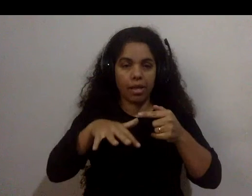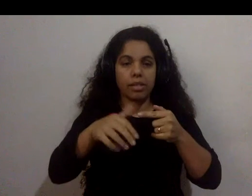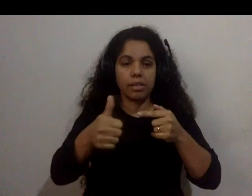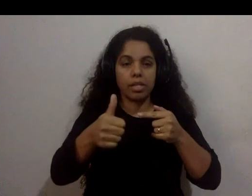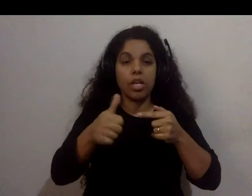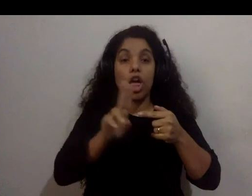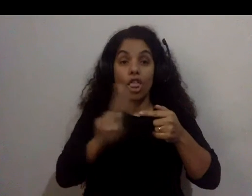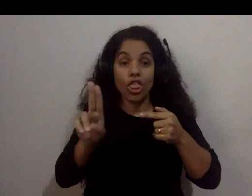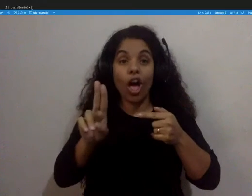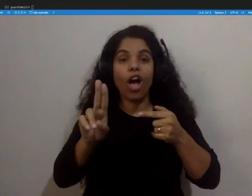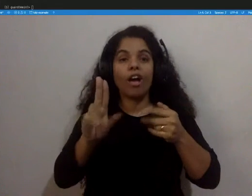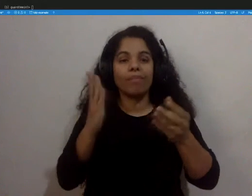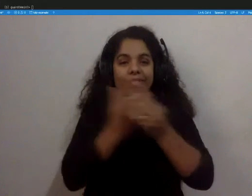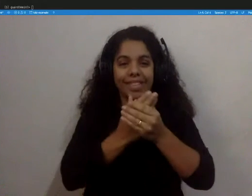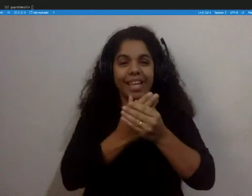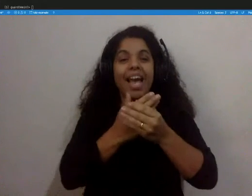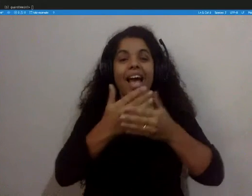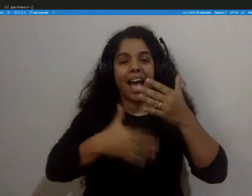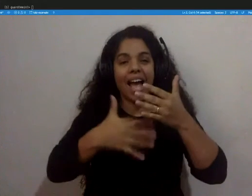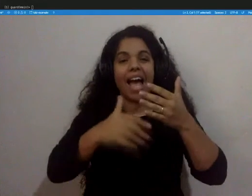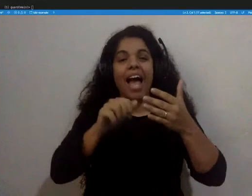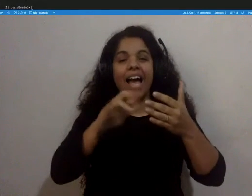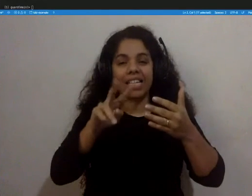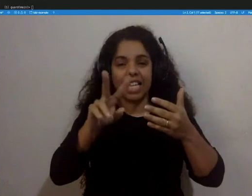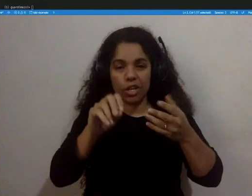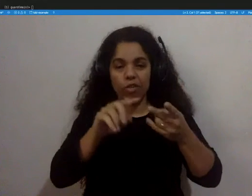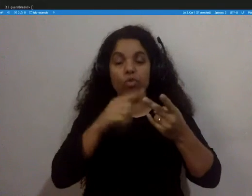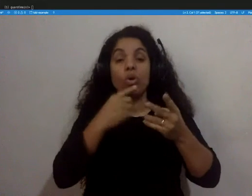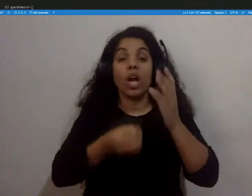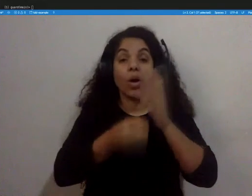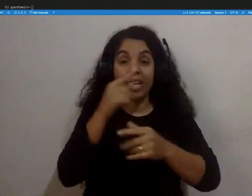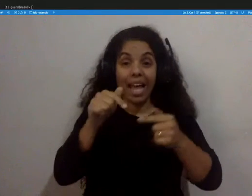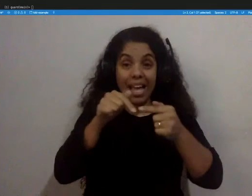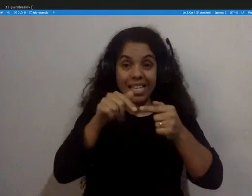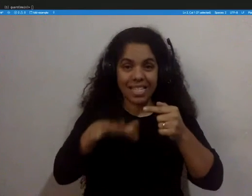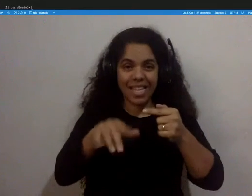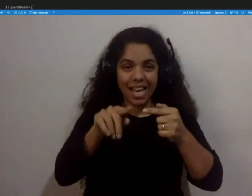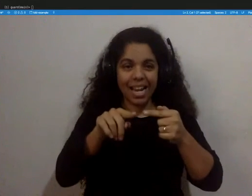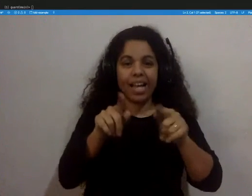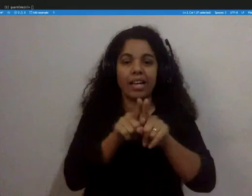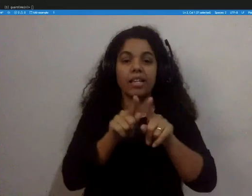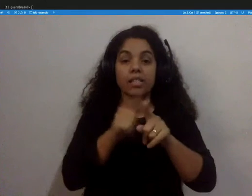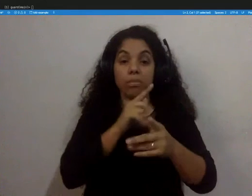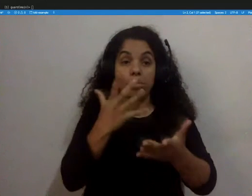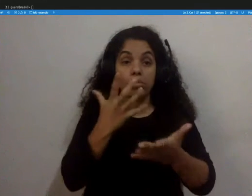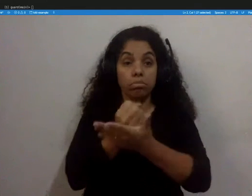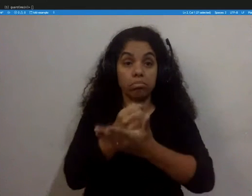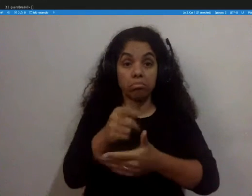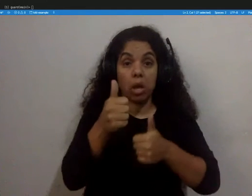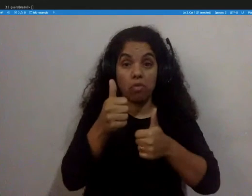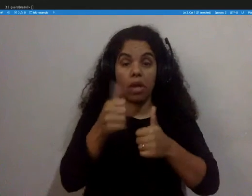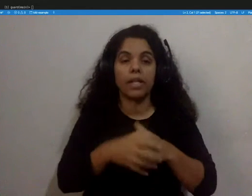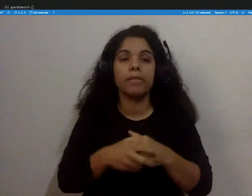chamada arquivo. E aí, ao criar essa classe arquivo, posso salvar ela aqui.